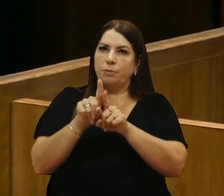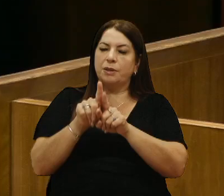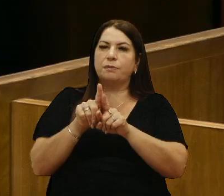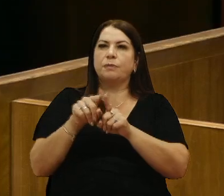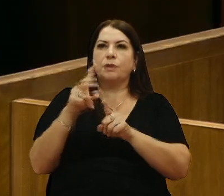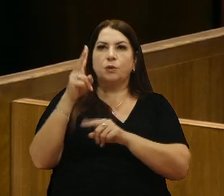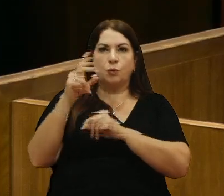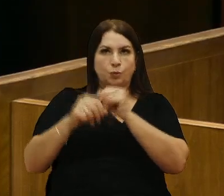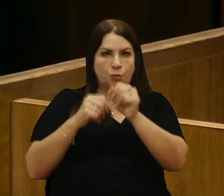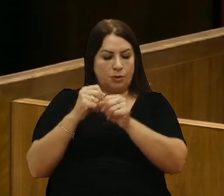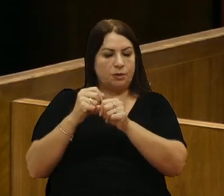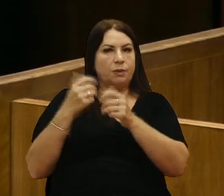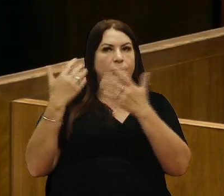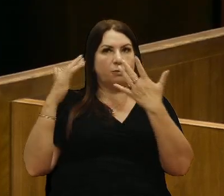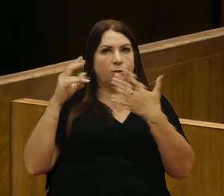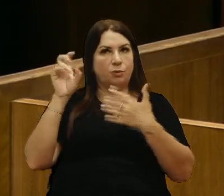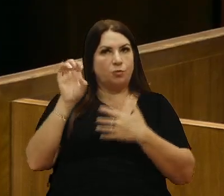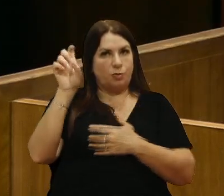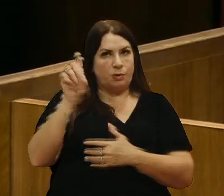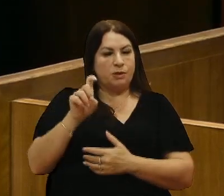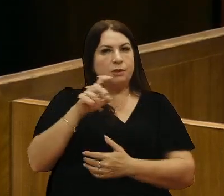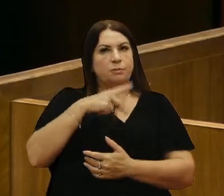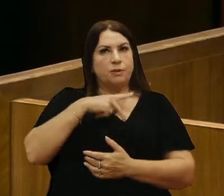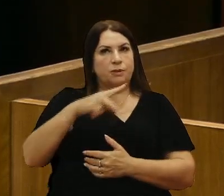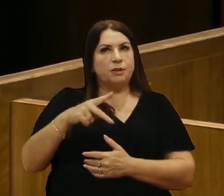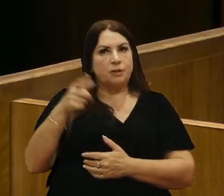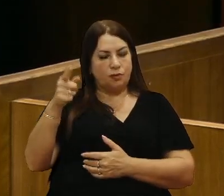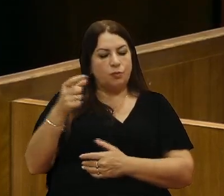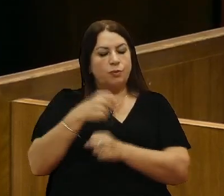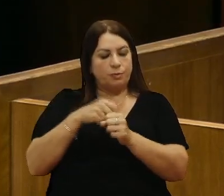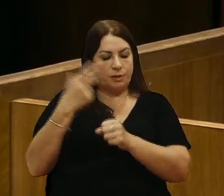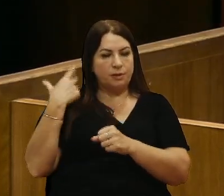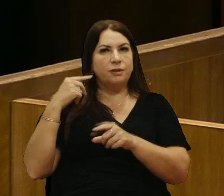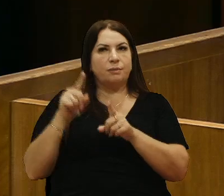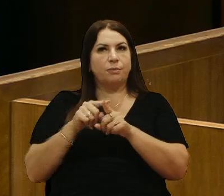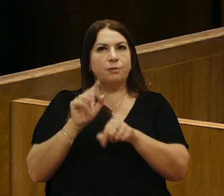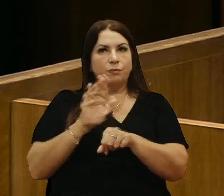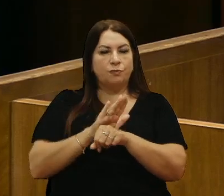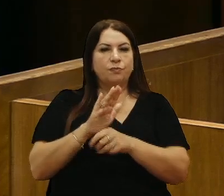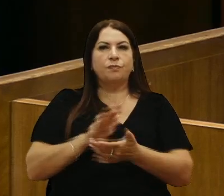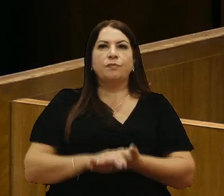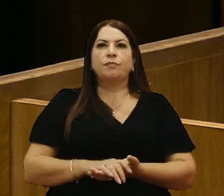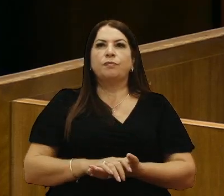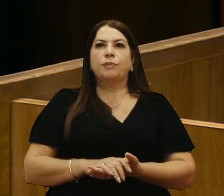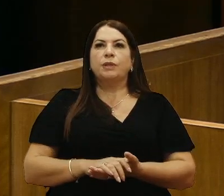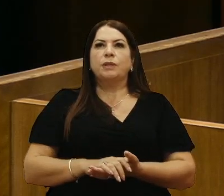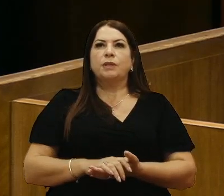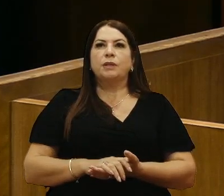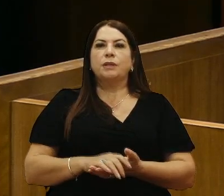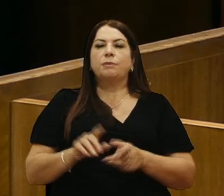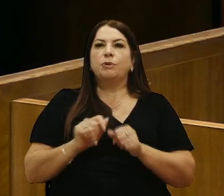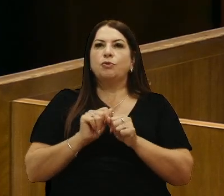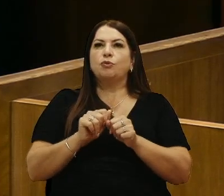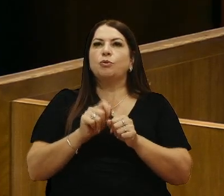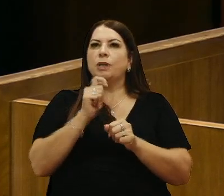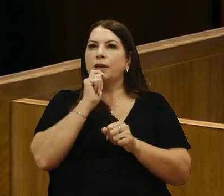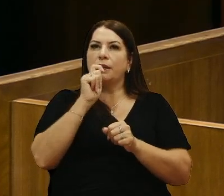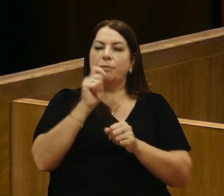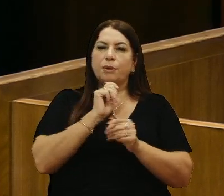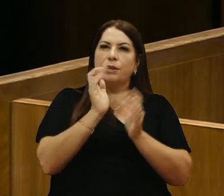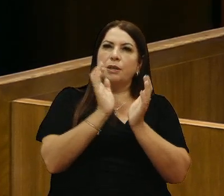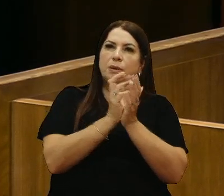Segundo ano, parabéns ao ex-presidente, que estava lá, no ano passado, contribuindo. Estaremos no ar com comentaristas, equipe